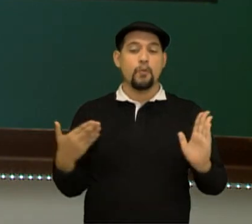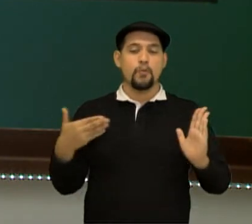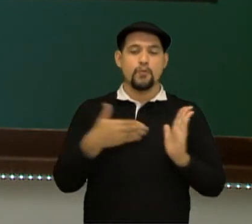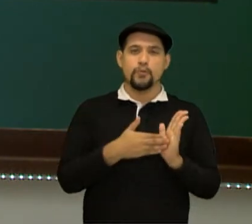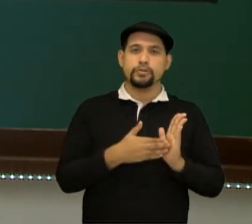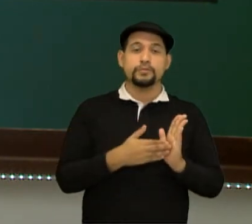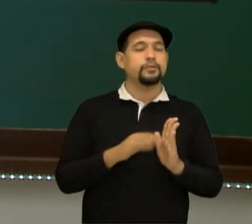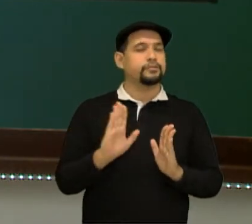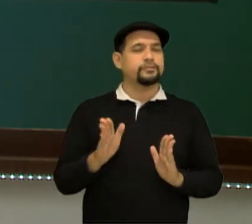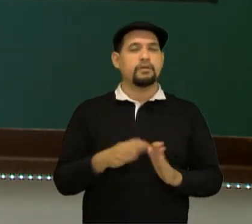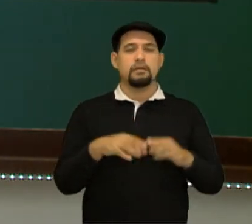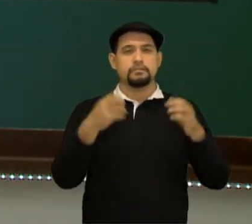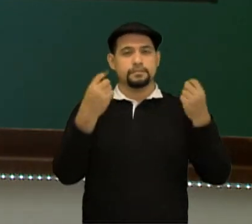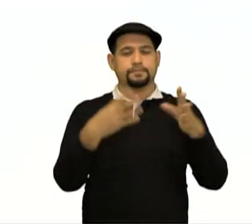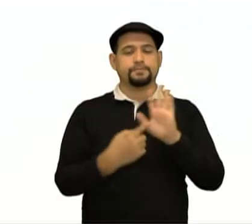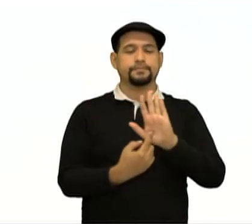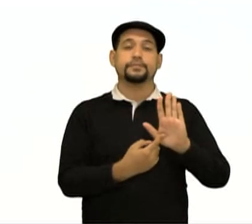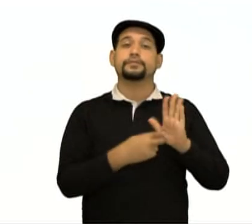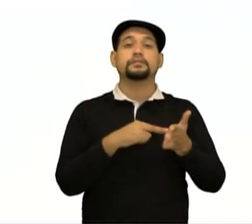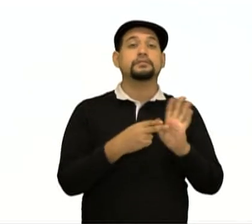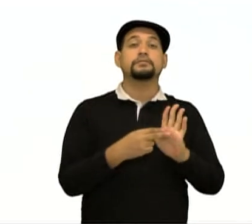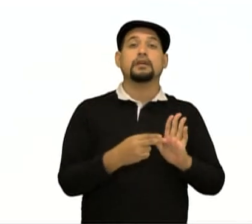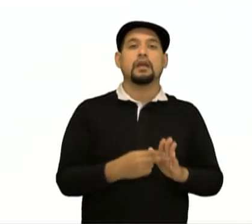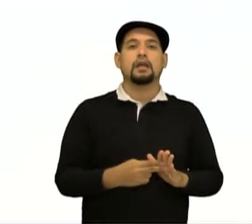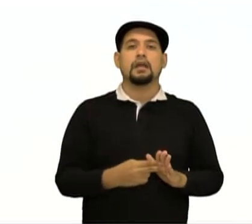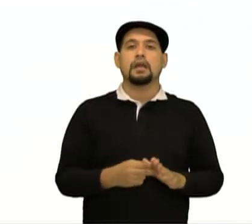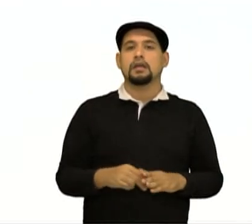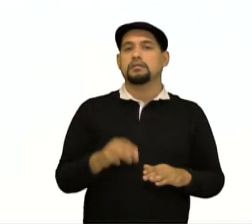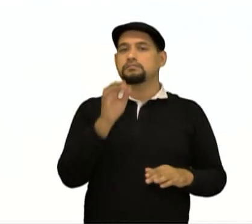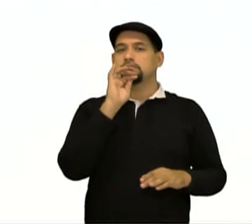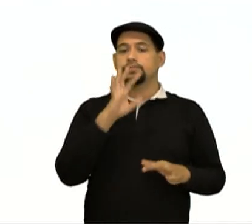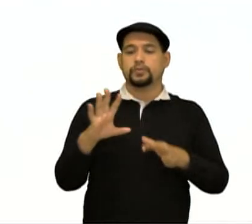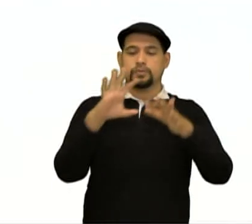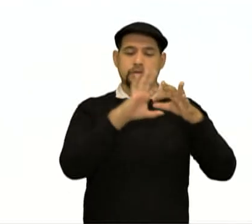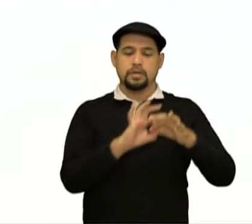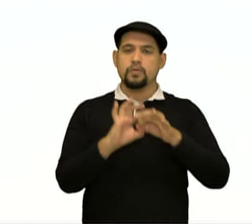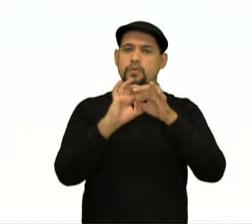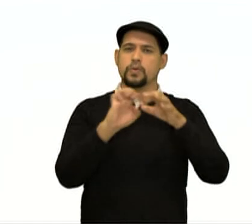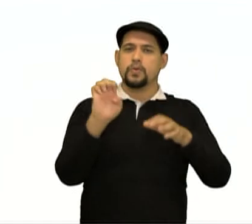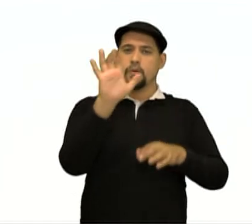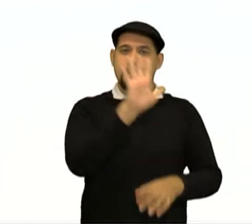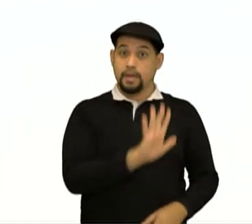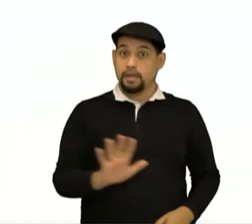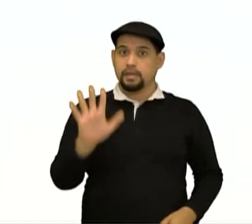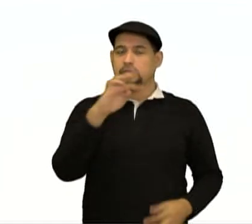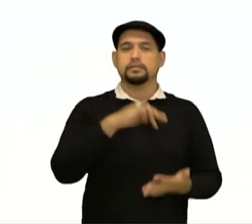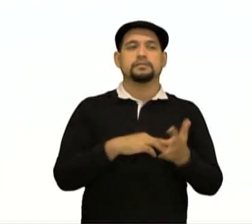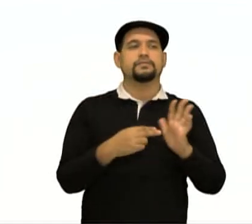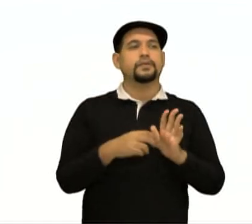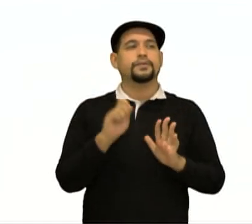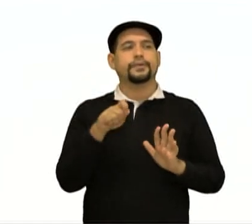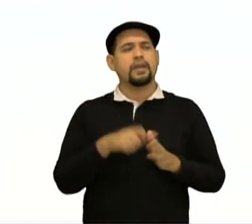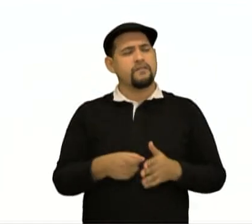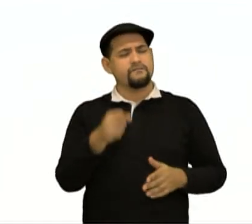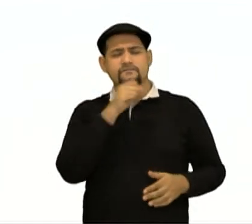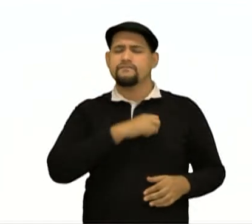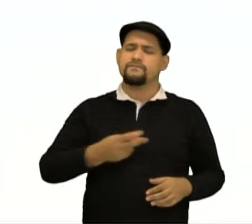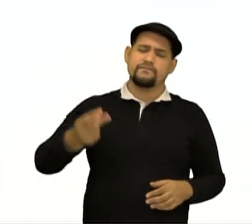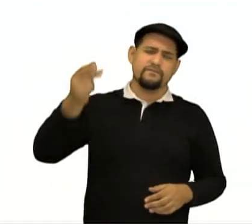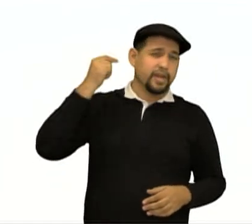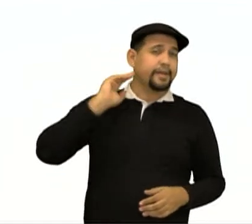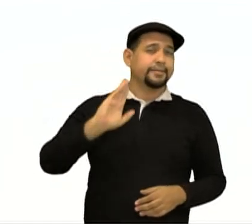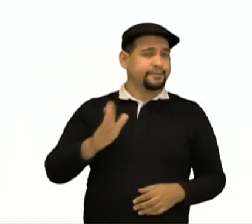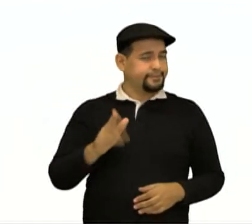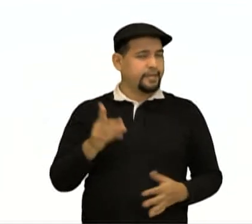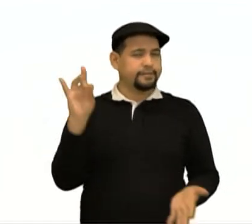último bloco que nós vamos destacar hoje é o bloco da União Europeia União Europeia como eu disse a vocês bloco extremamente antigo